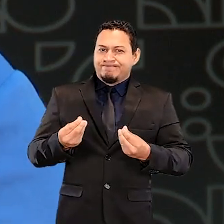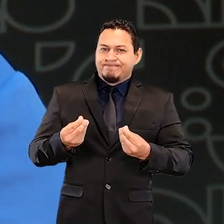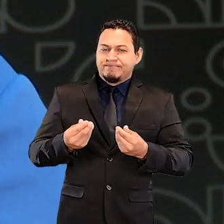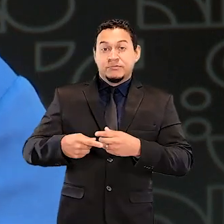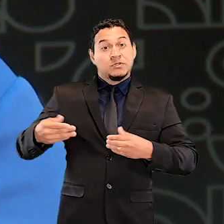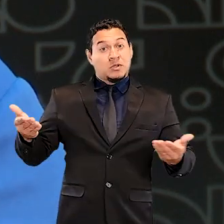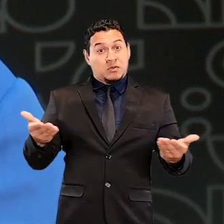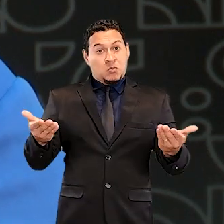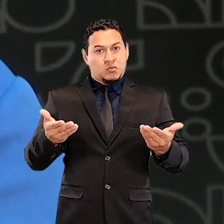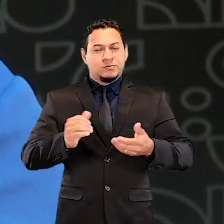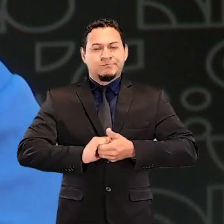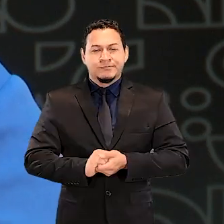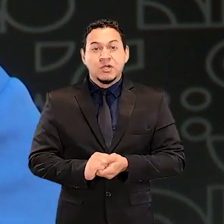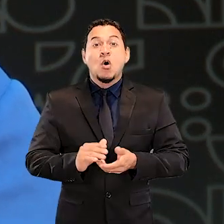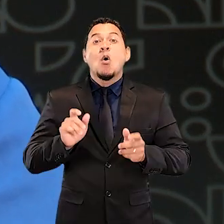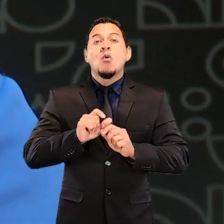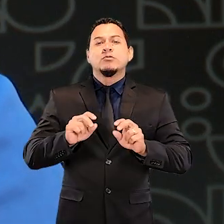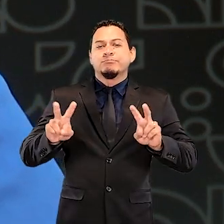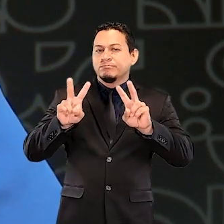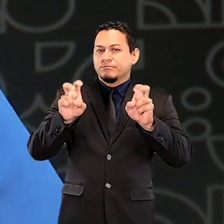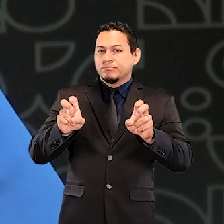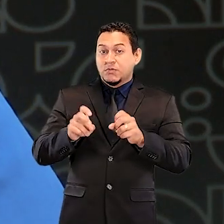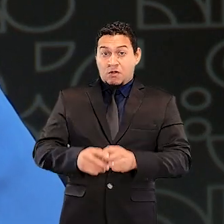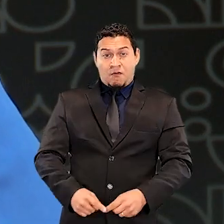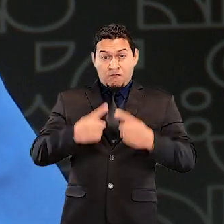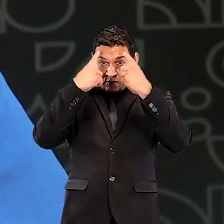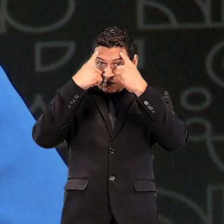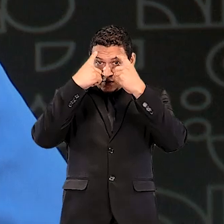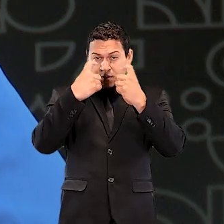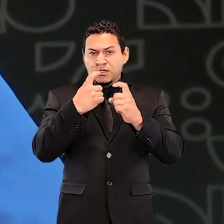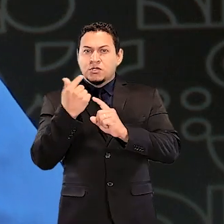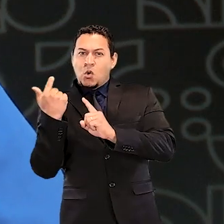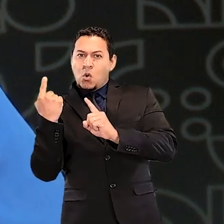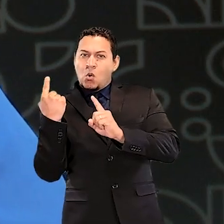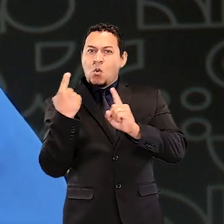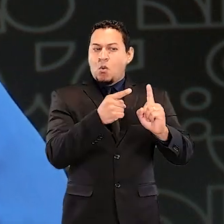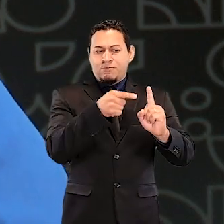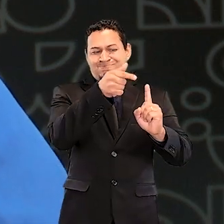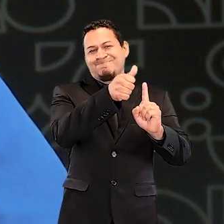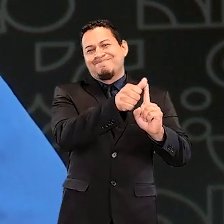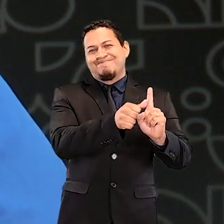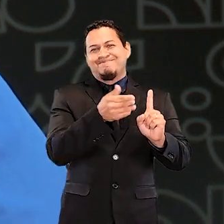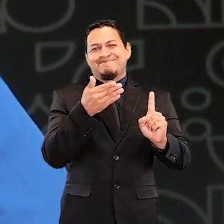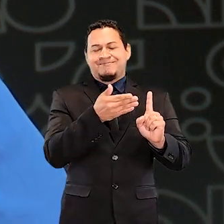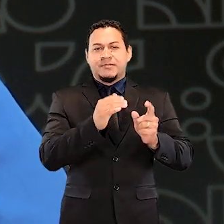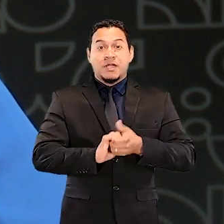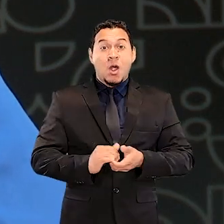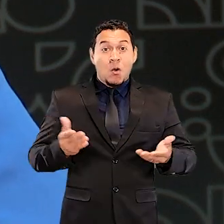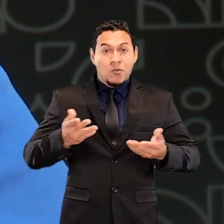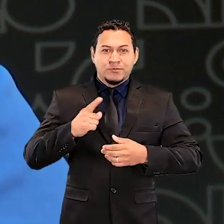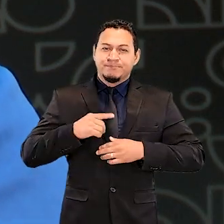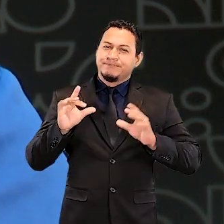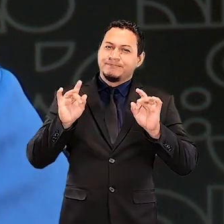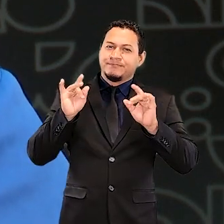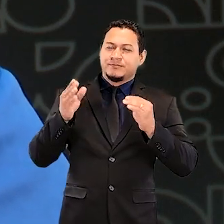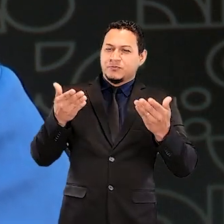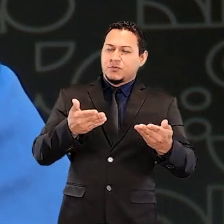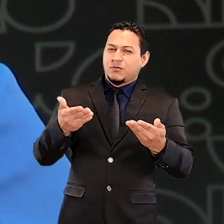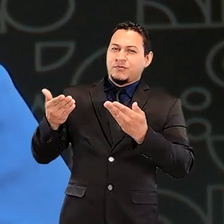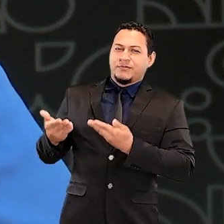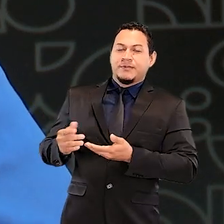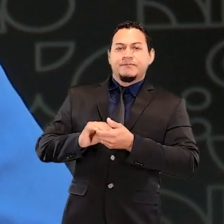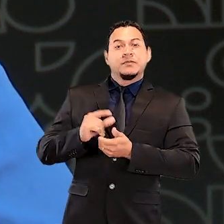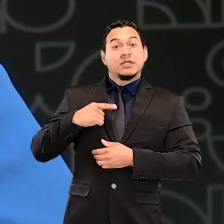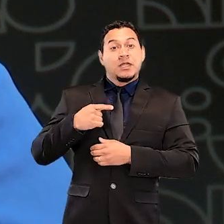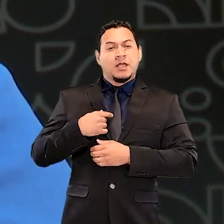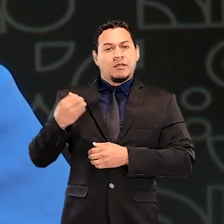hoje. Vamos falar sobre violência contra a mulher, em especial com uma convidada ilustre que